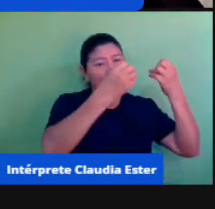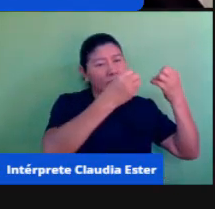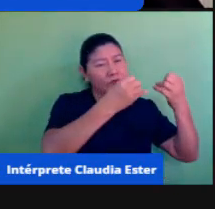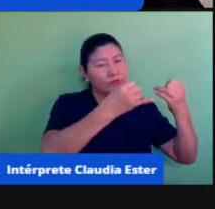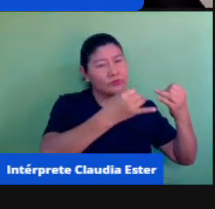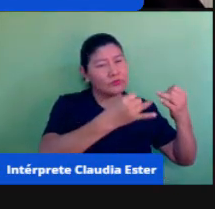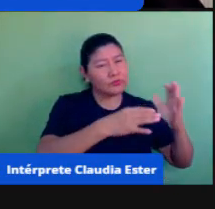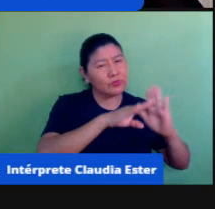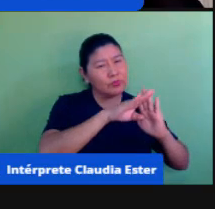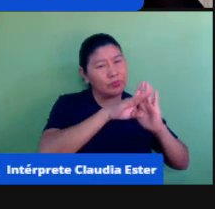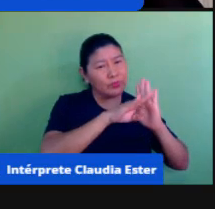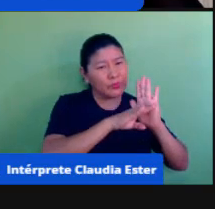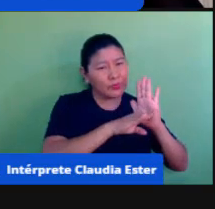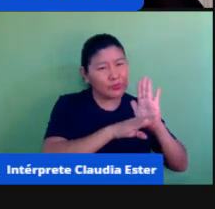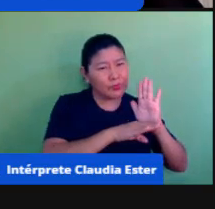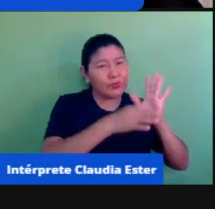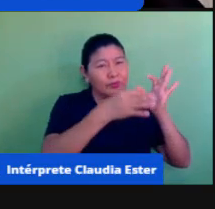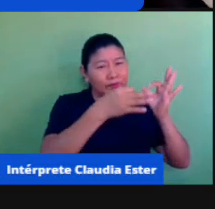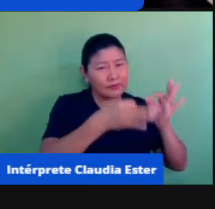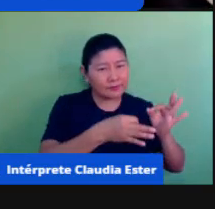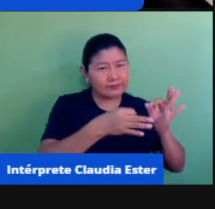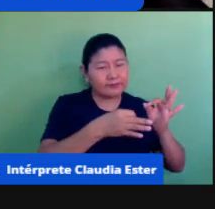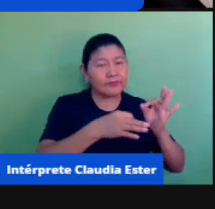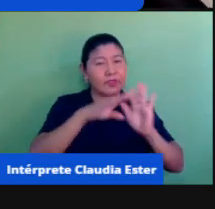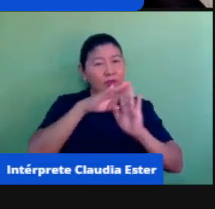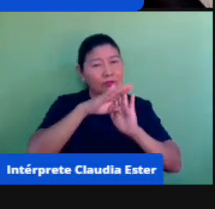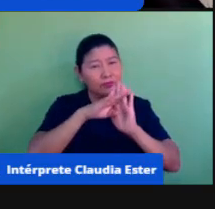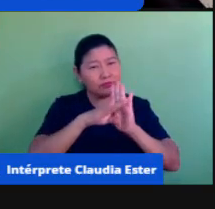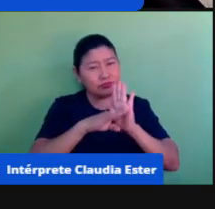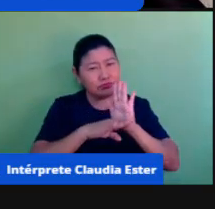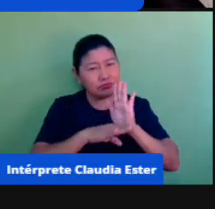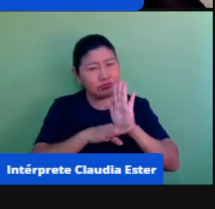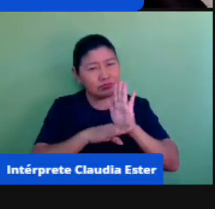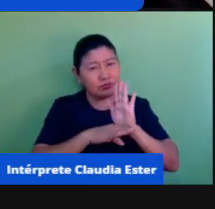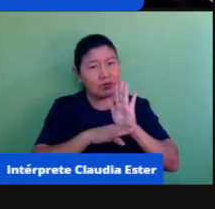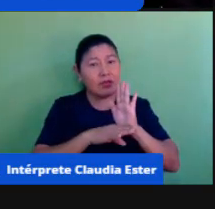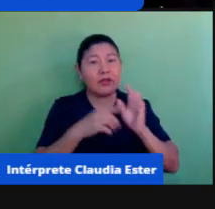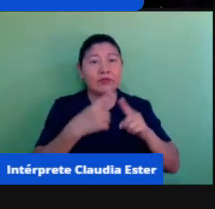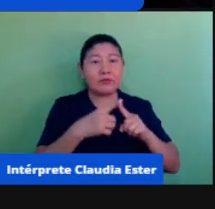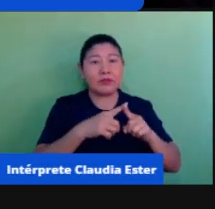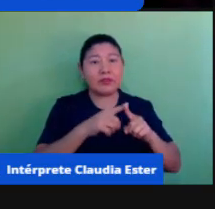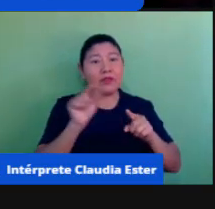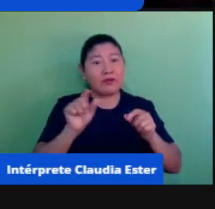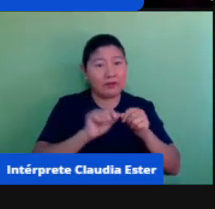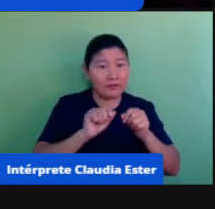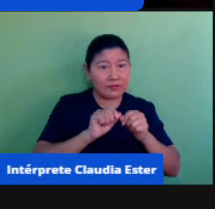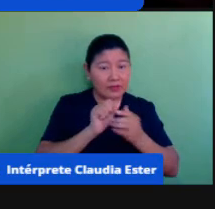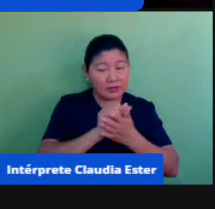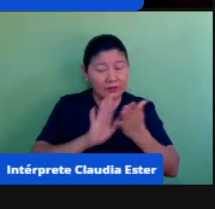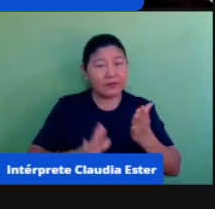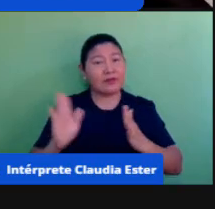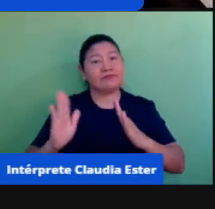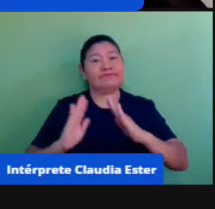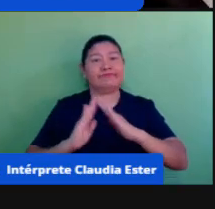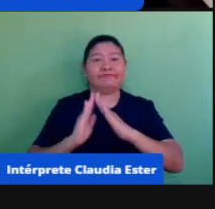um ambiente de aprendizagem em casa. Olha aí, é o que nós acabamos de falar, né?